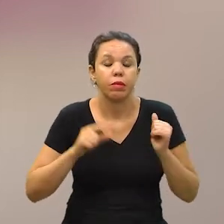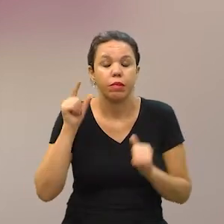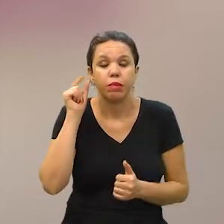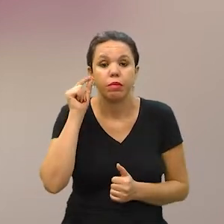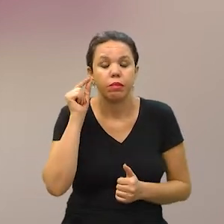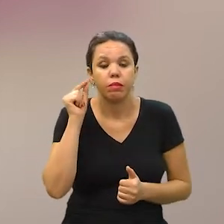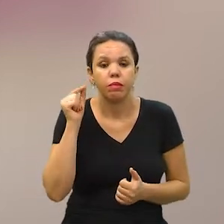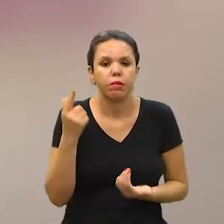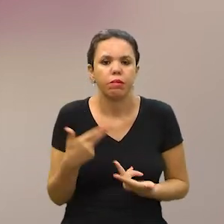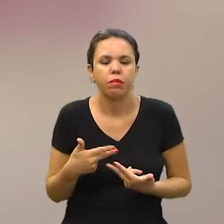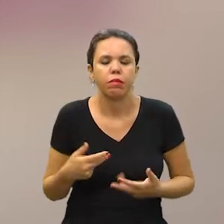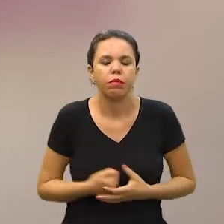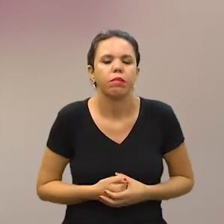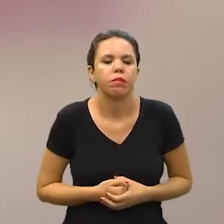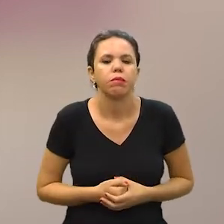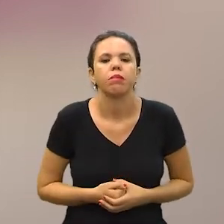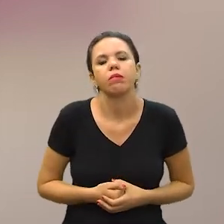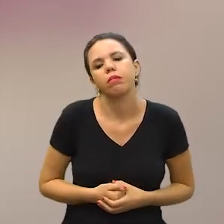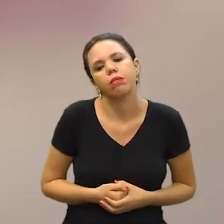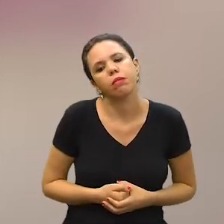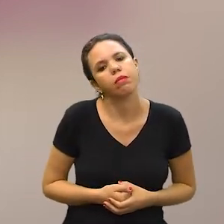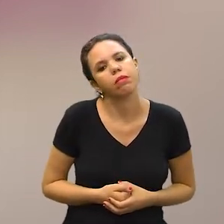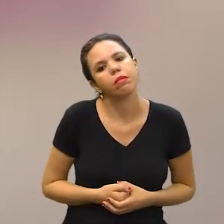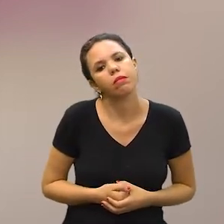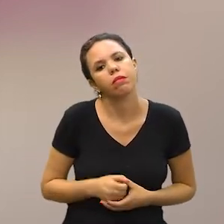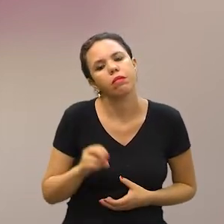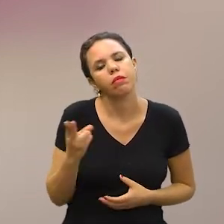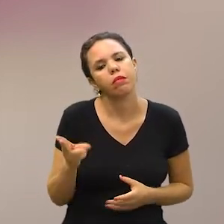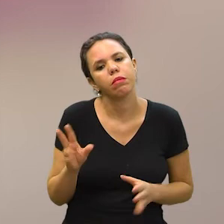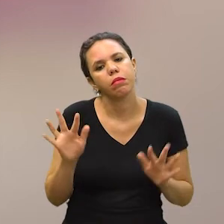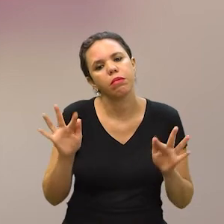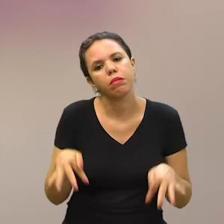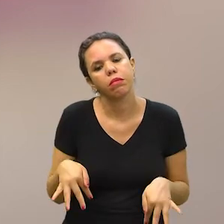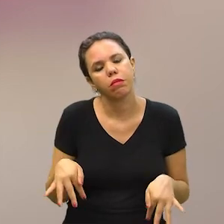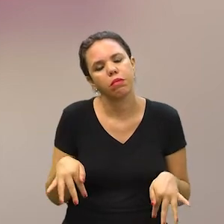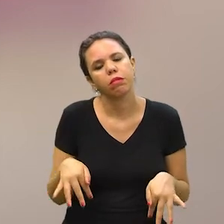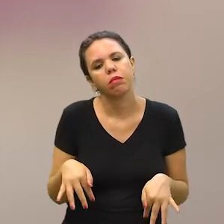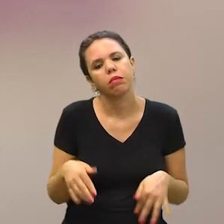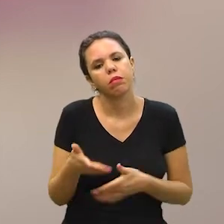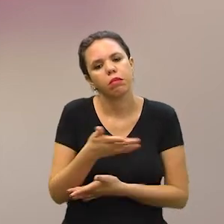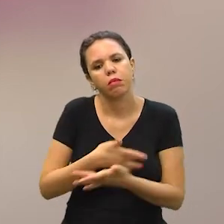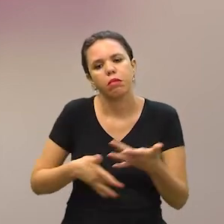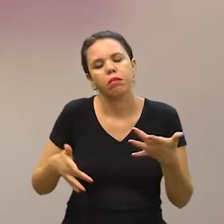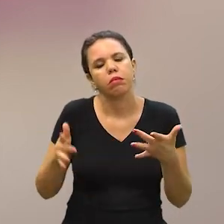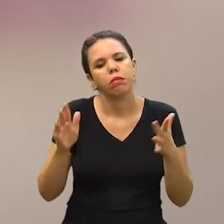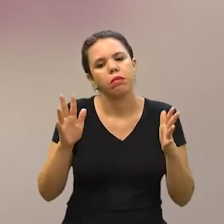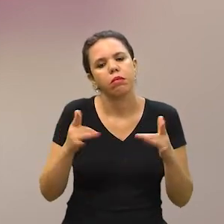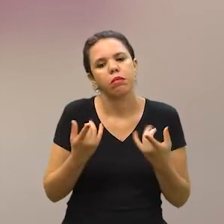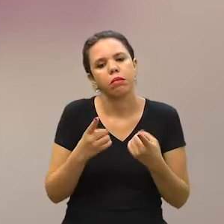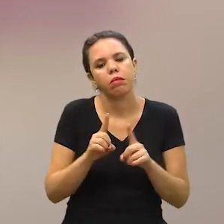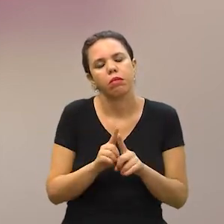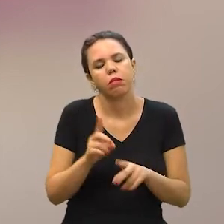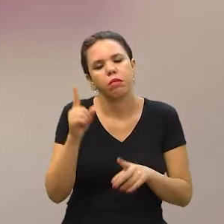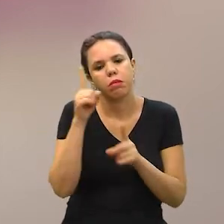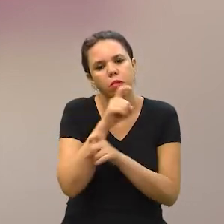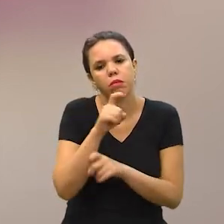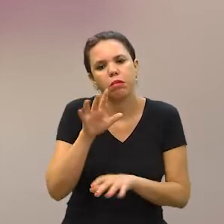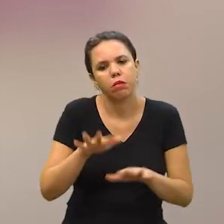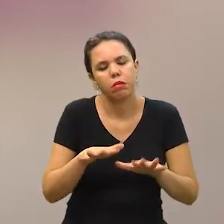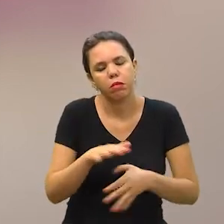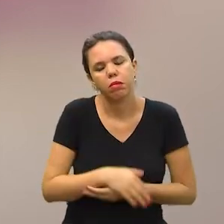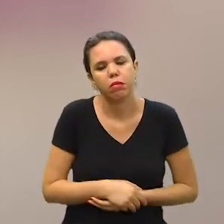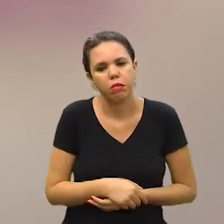com insônia, alguma outra questão, ou términos de relacionamento de uma maneira difícil.